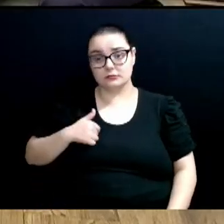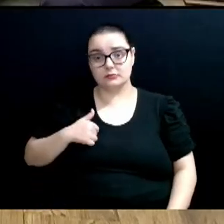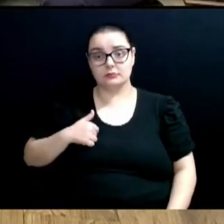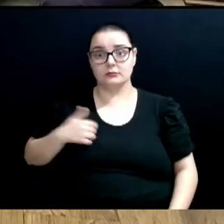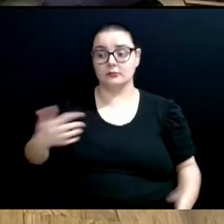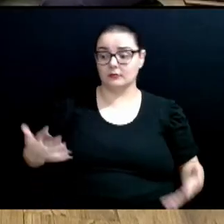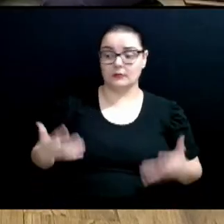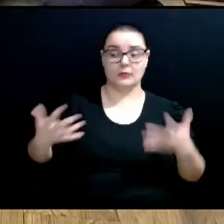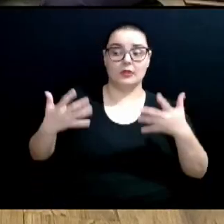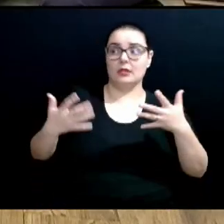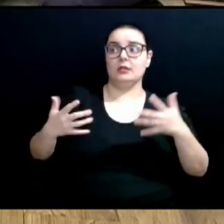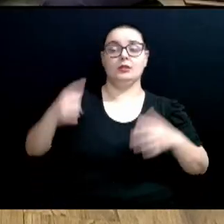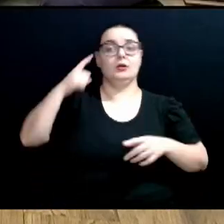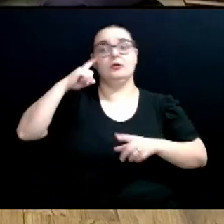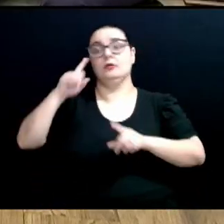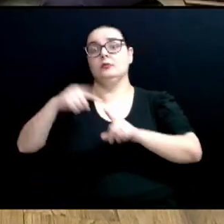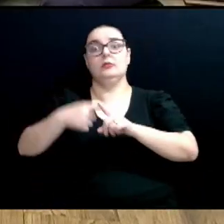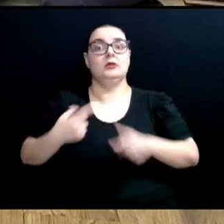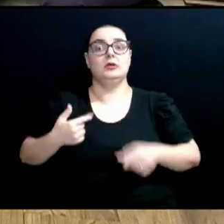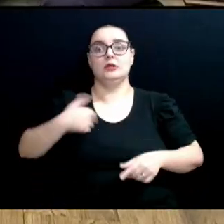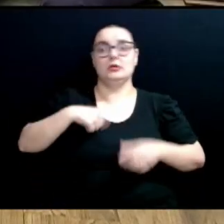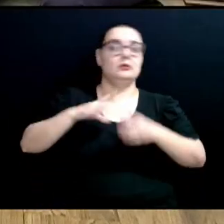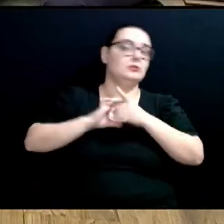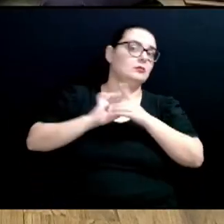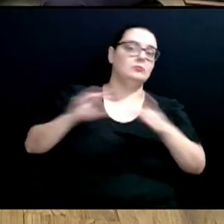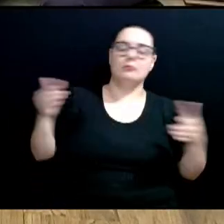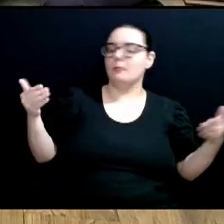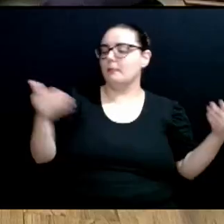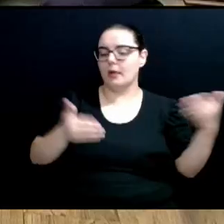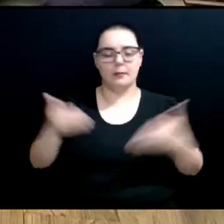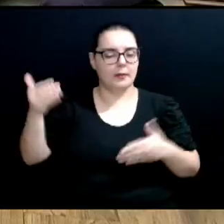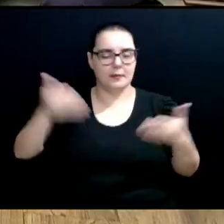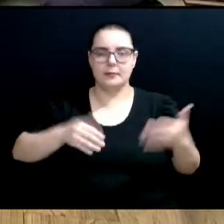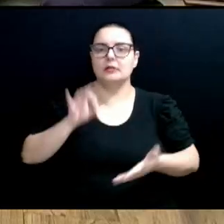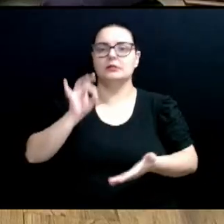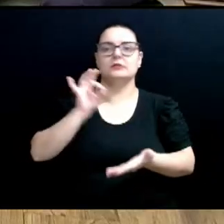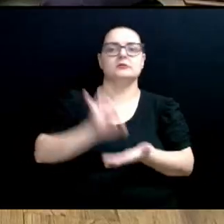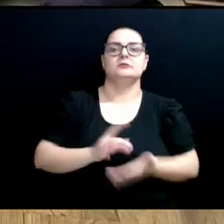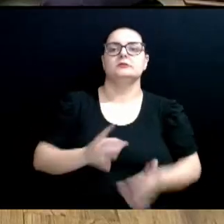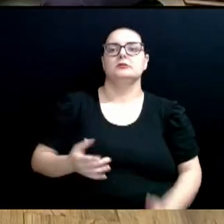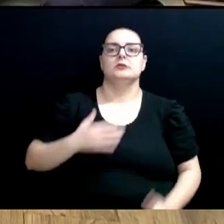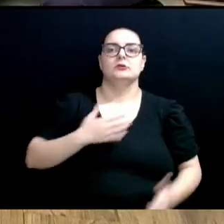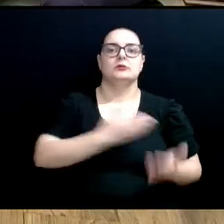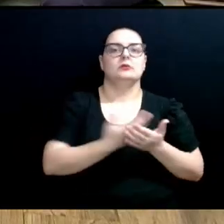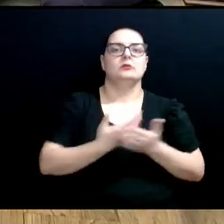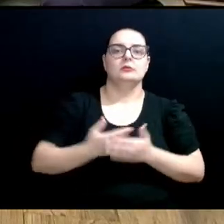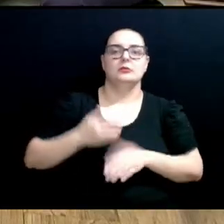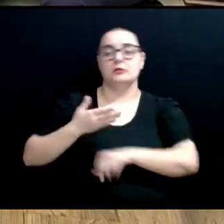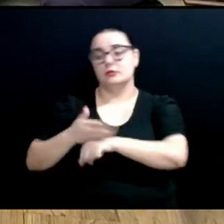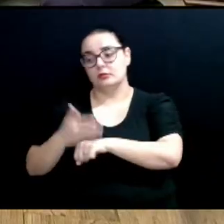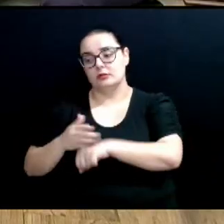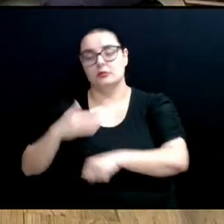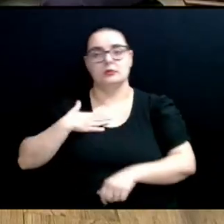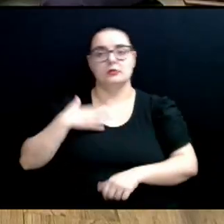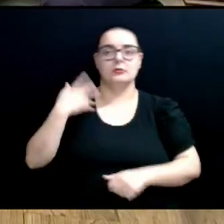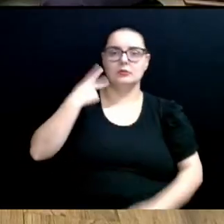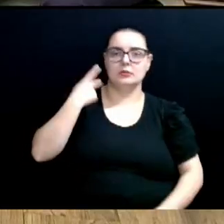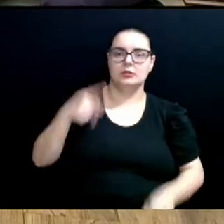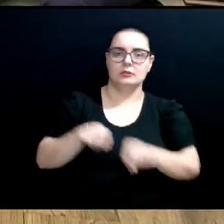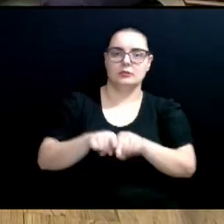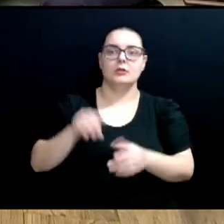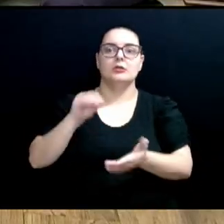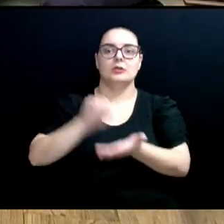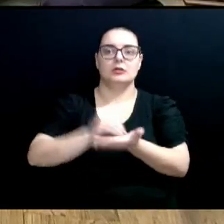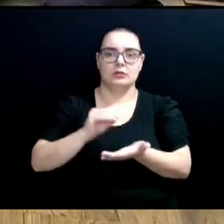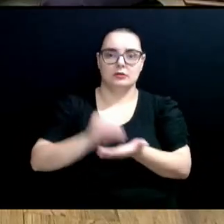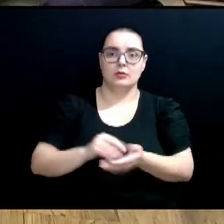sou um cara da democracia participativa, assim, nos meus estudos e tempo na minha prática política também. Então, falta muito. Por isso que eu acho que